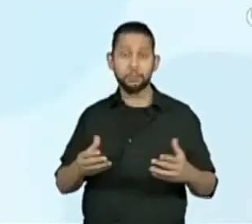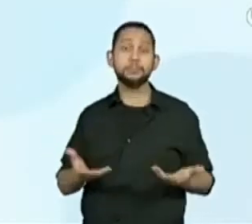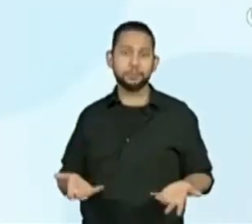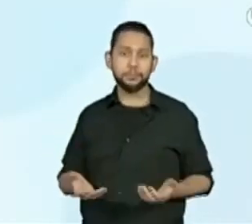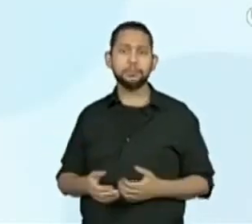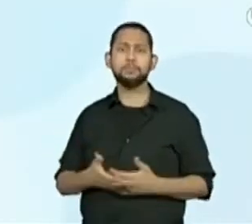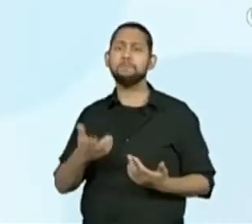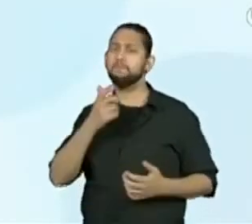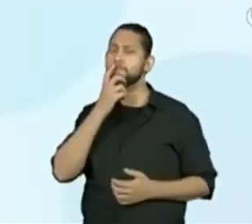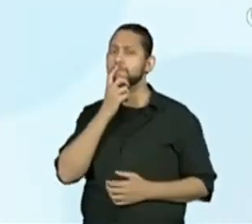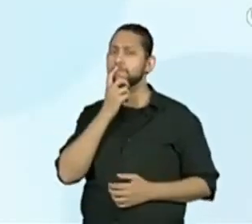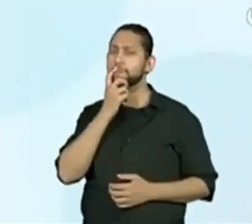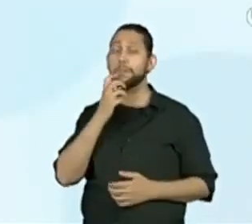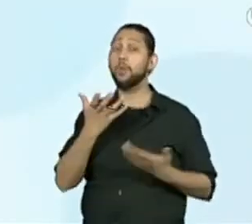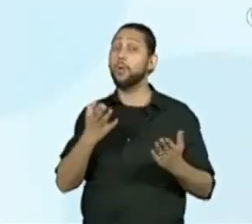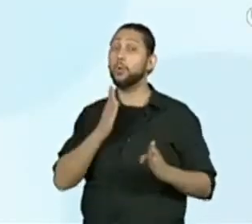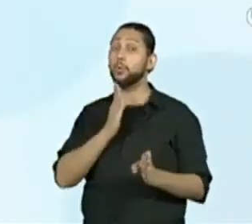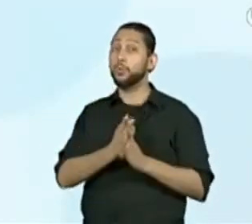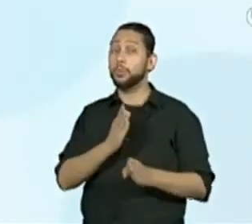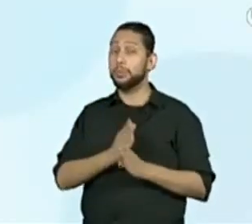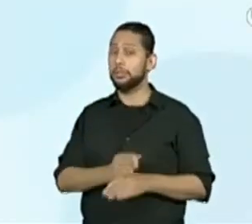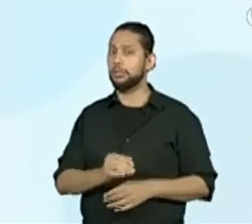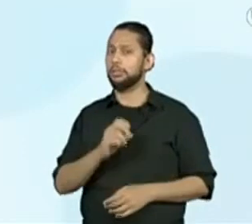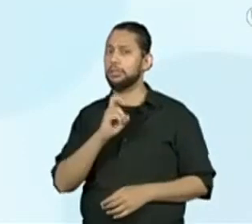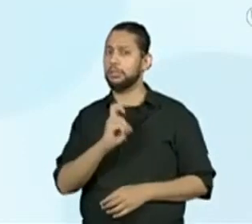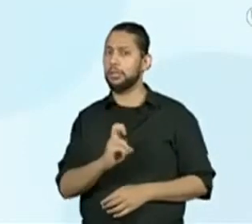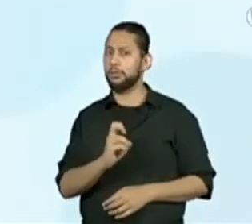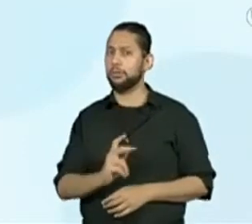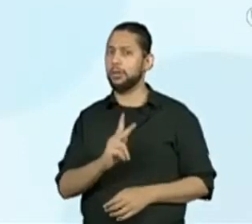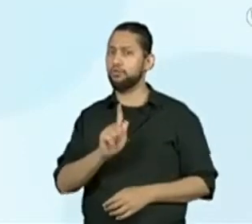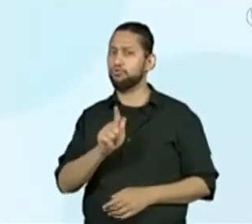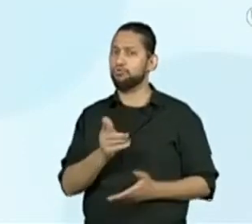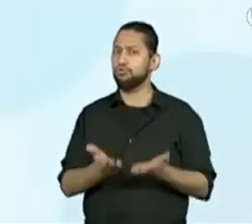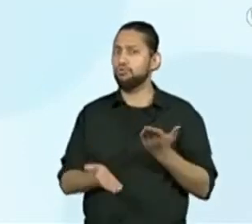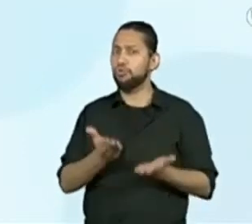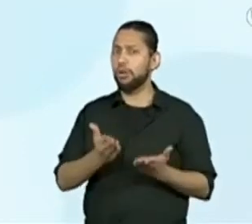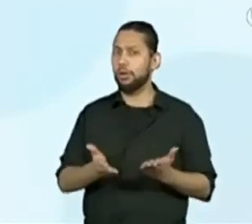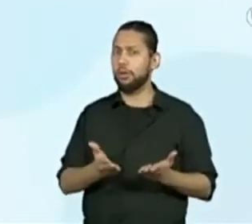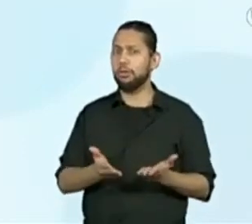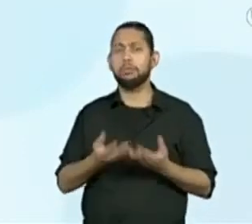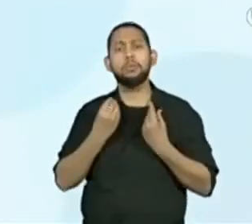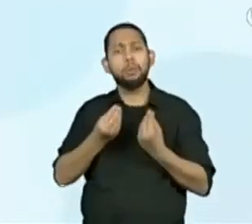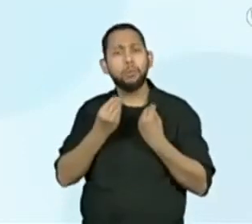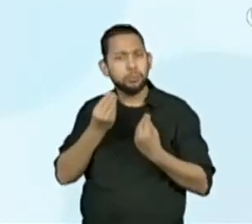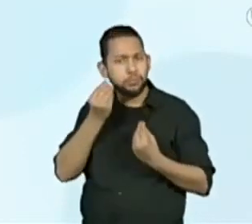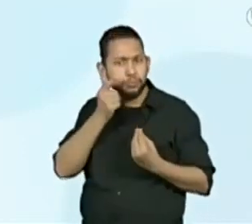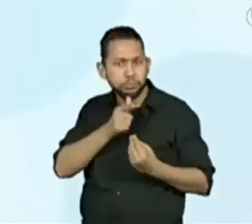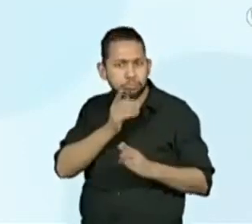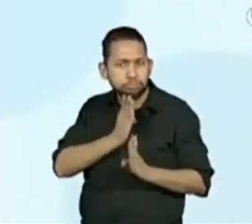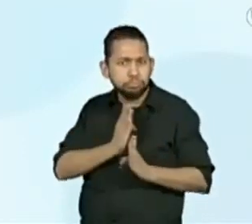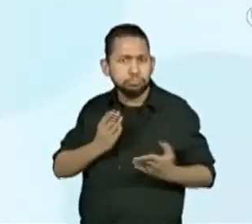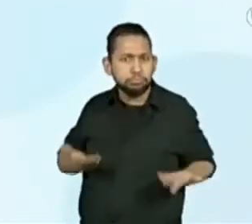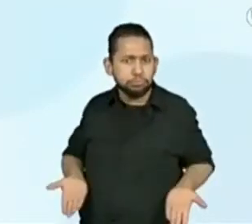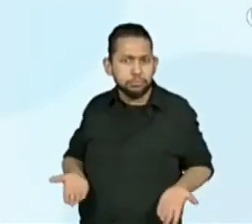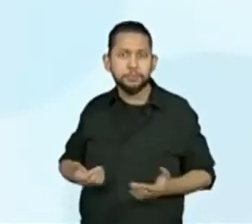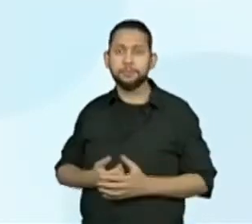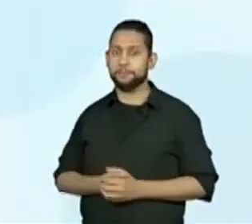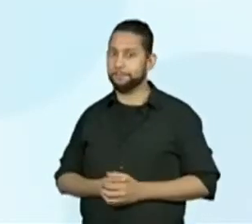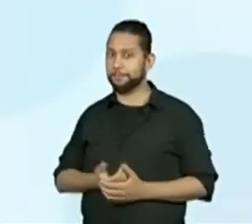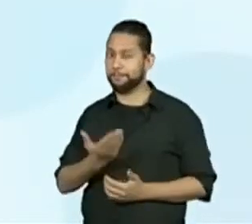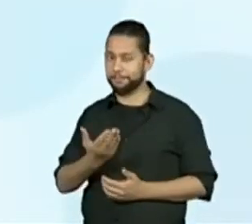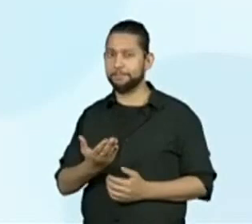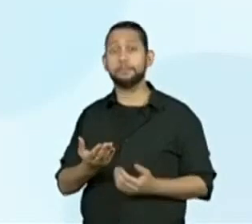descobrir o valor de 5 kg de berinjela vamos fazer